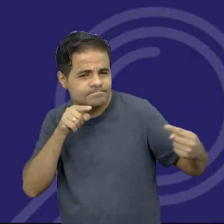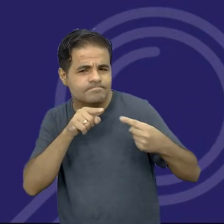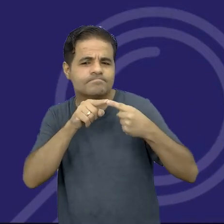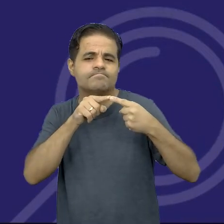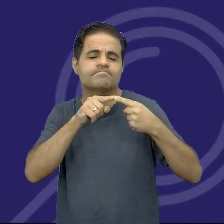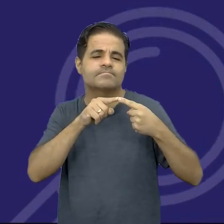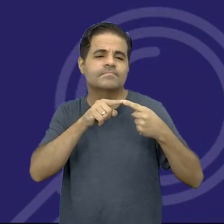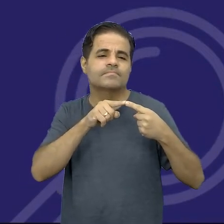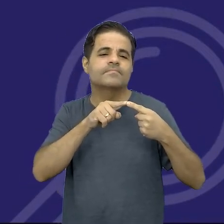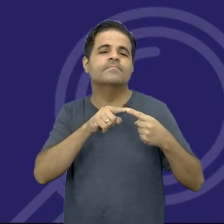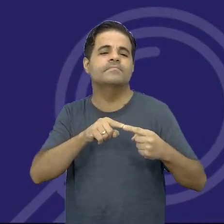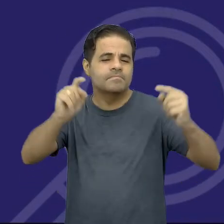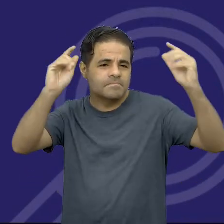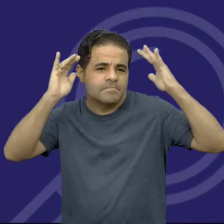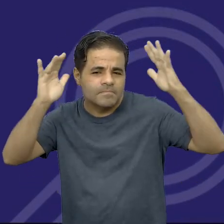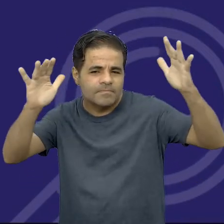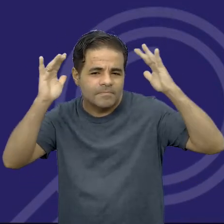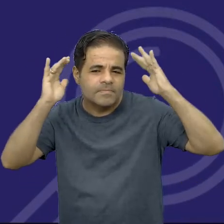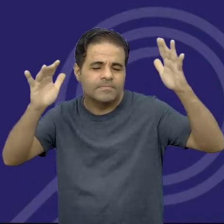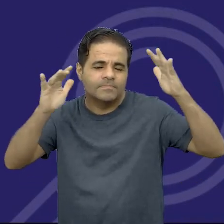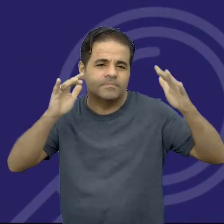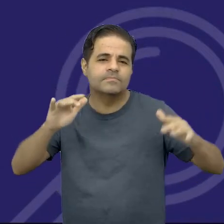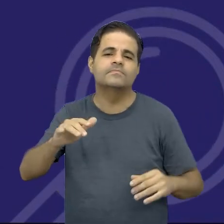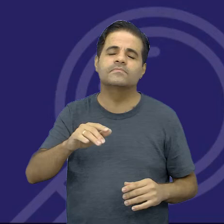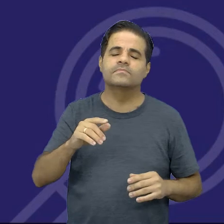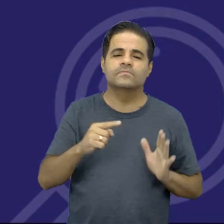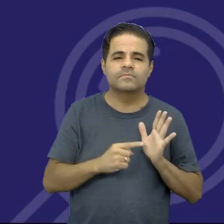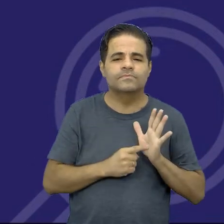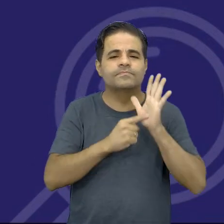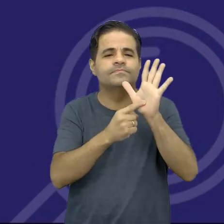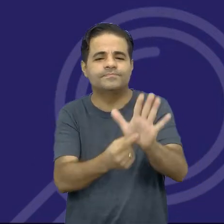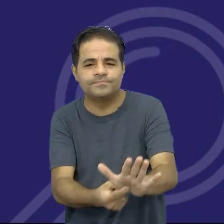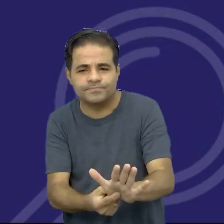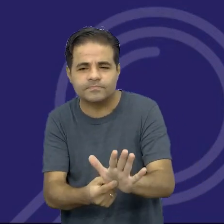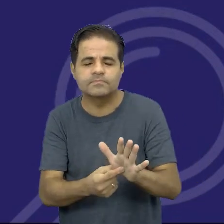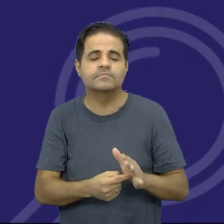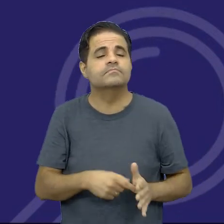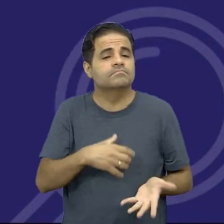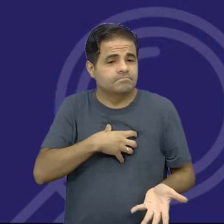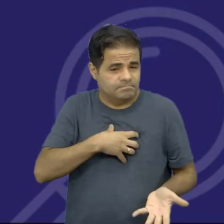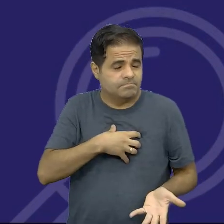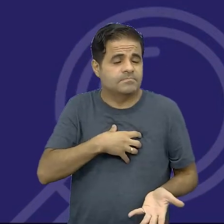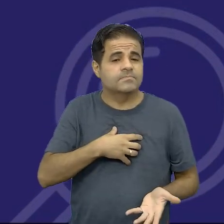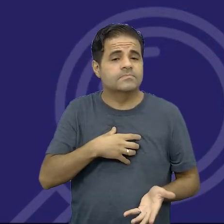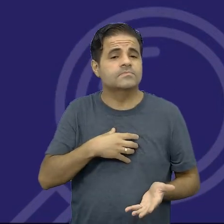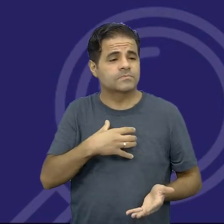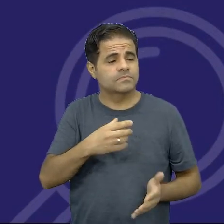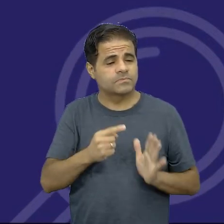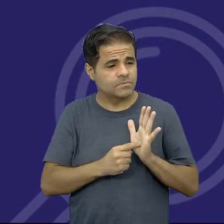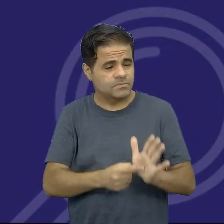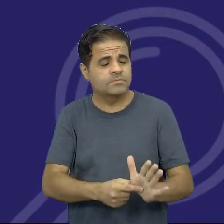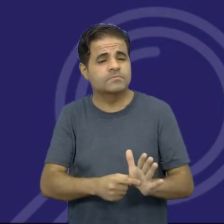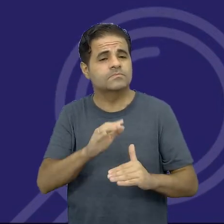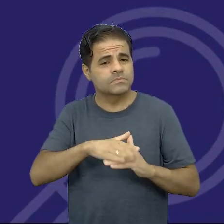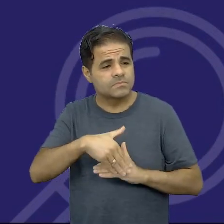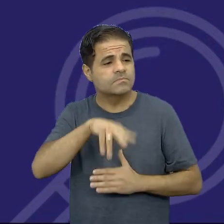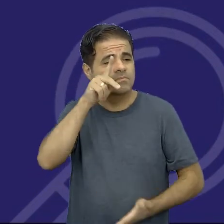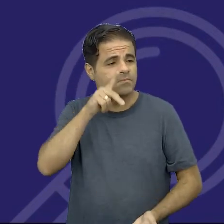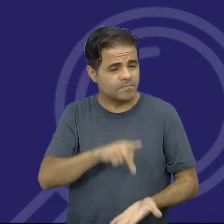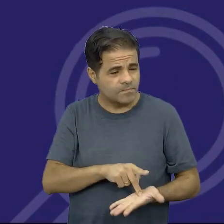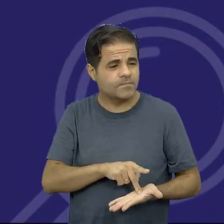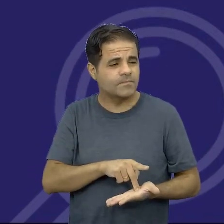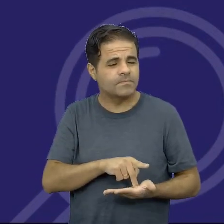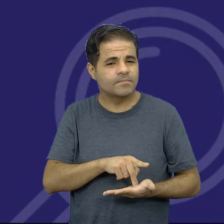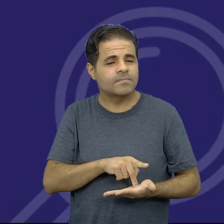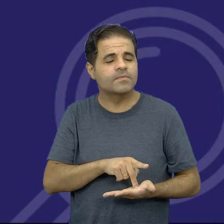dos 5 reinos, pensadas na forma de abordagem mais, né, pensadas dessa forma de abordagem mais didática, na verdade,